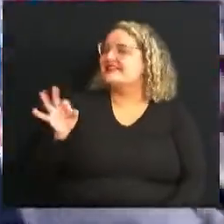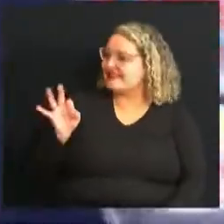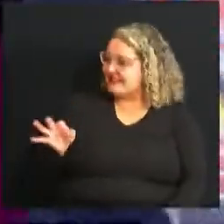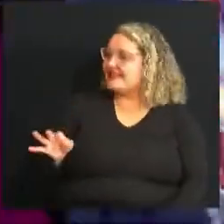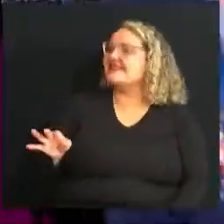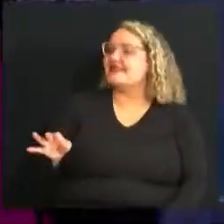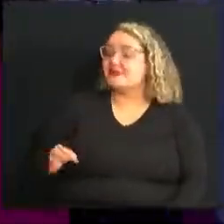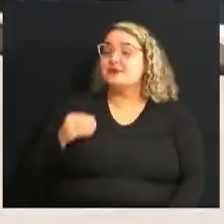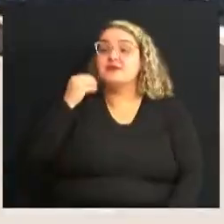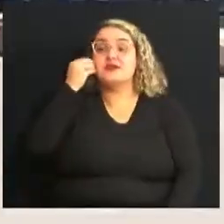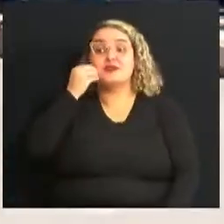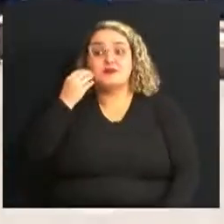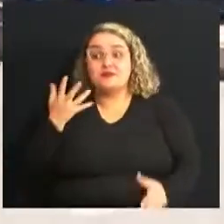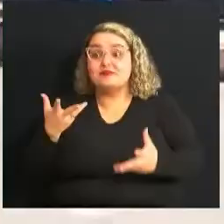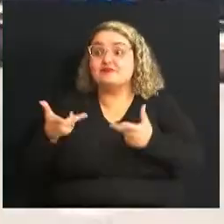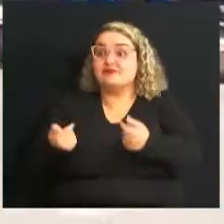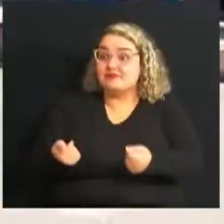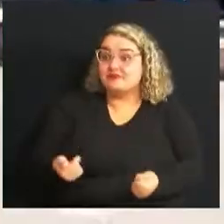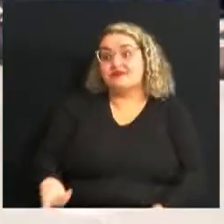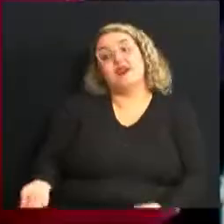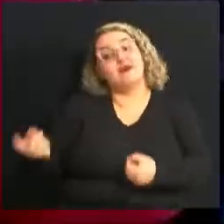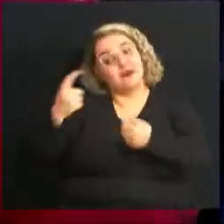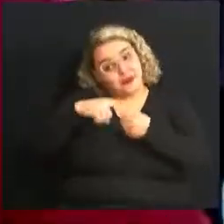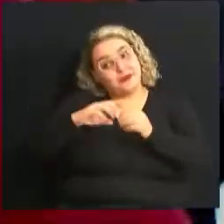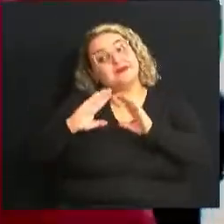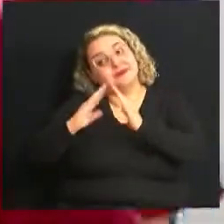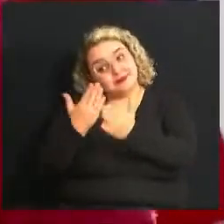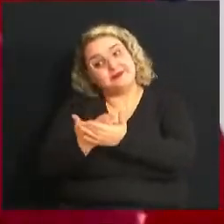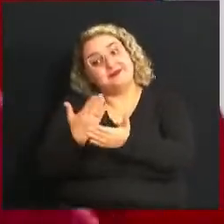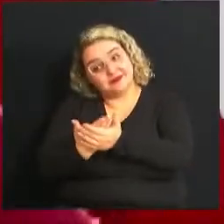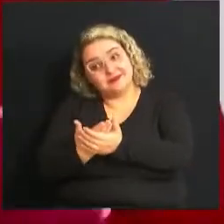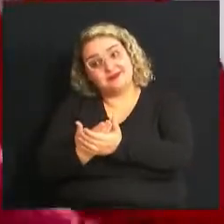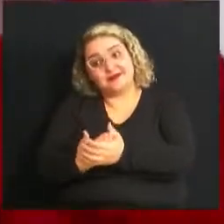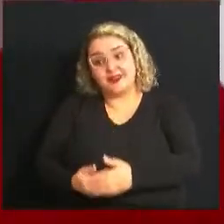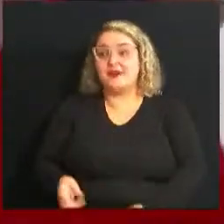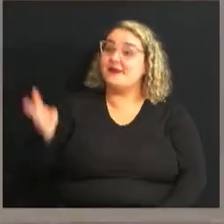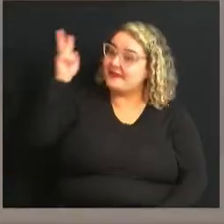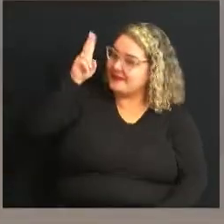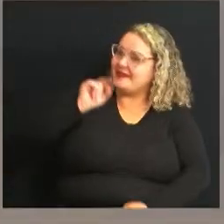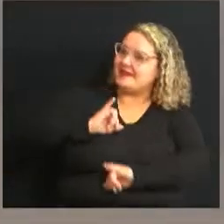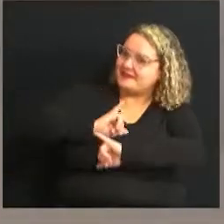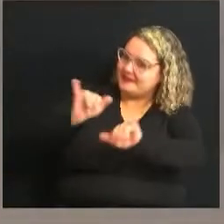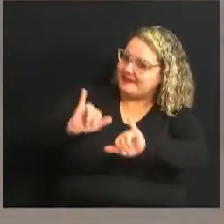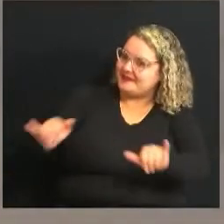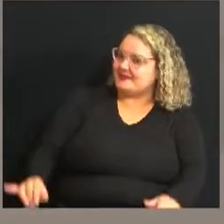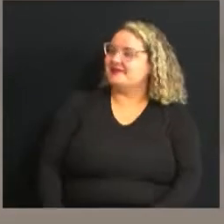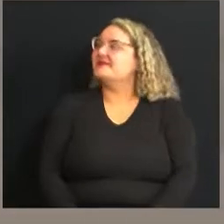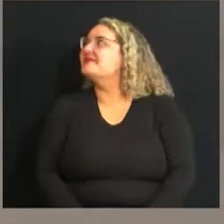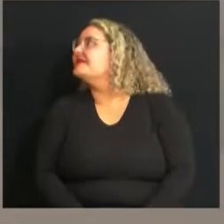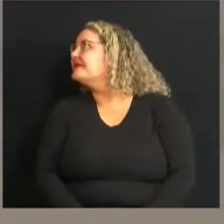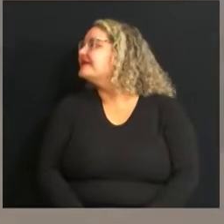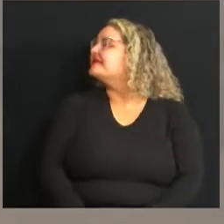baita experiência. Hora então de voltar para a escola, com muita história para contar.